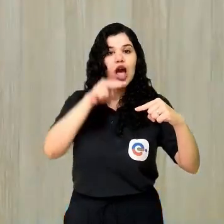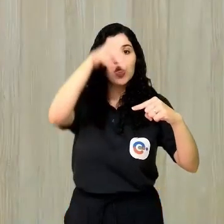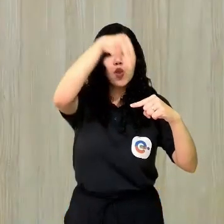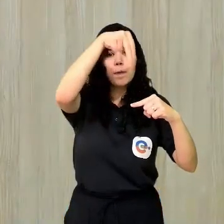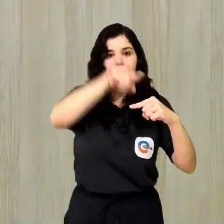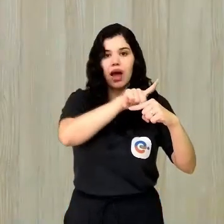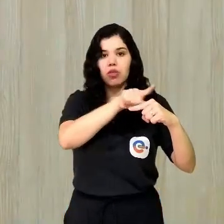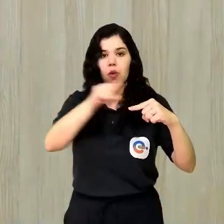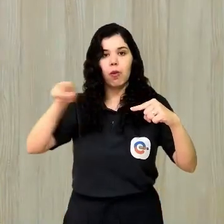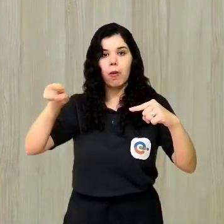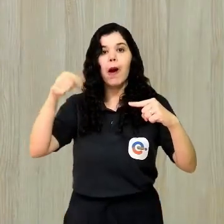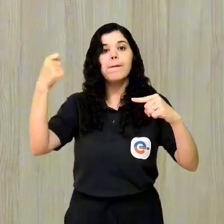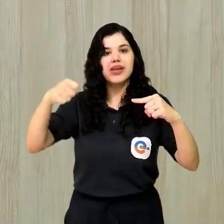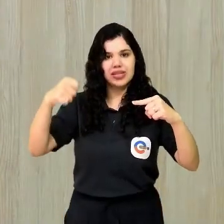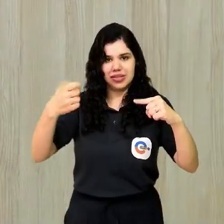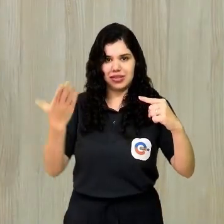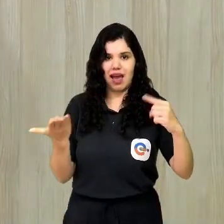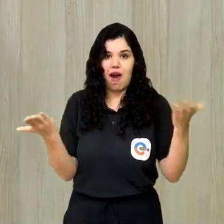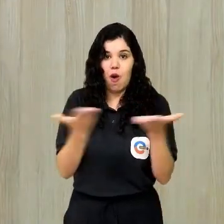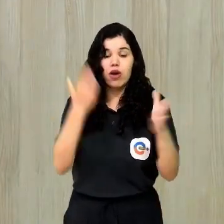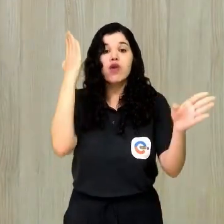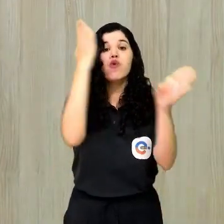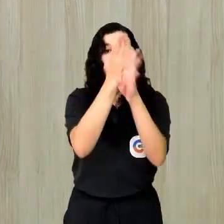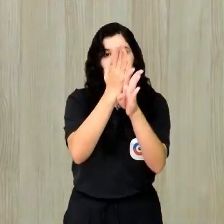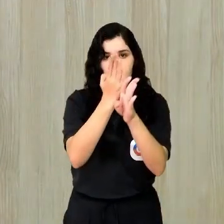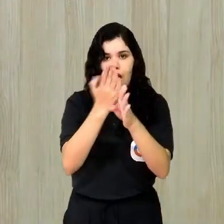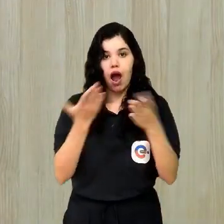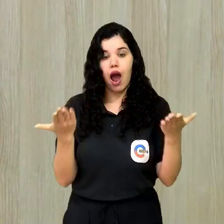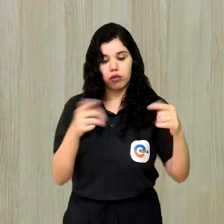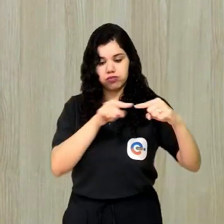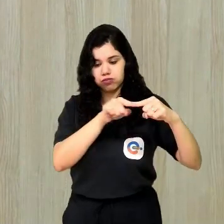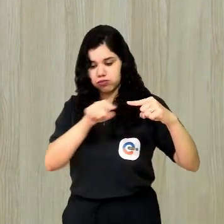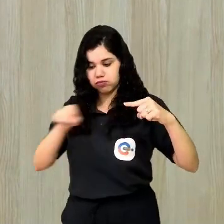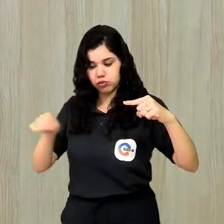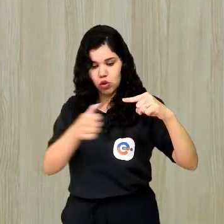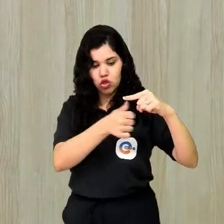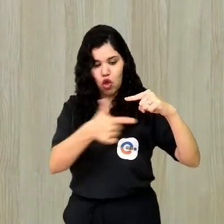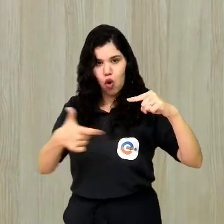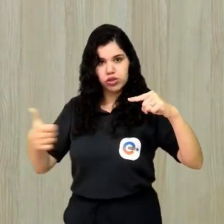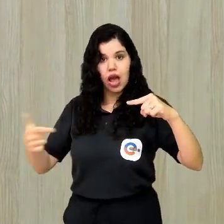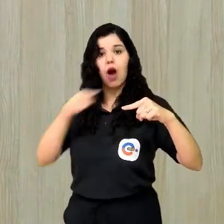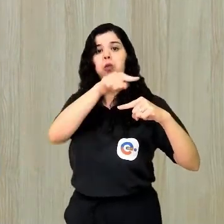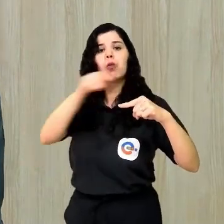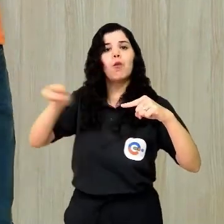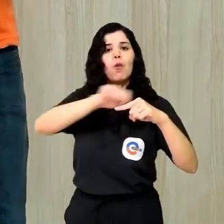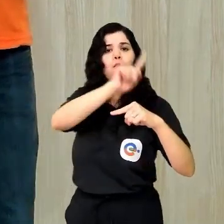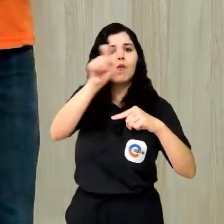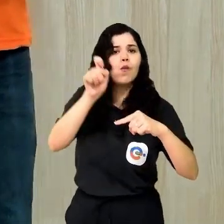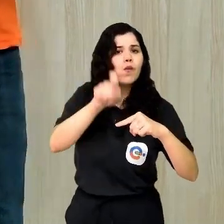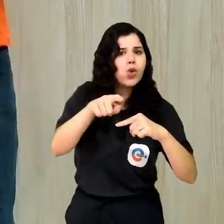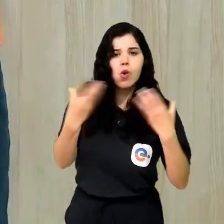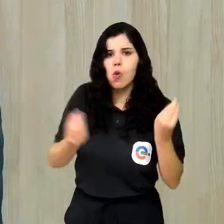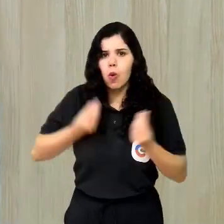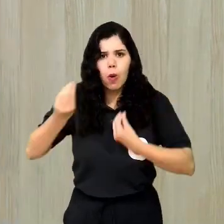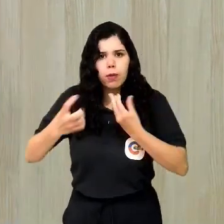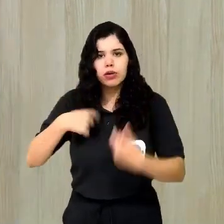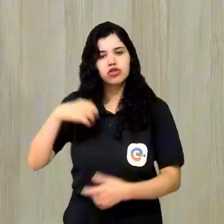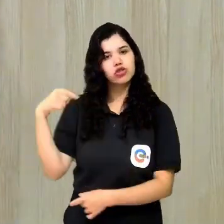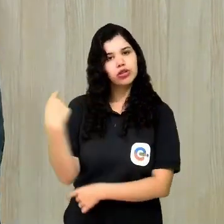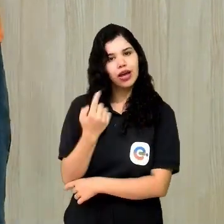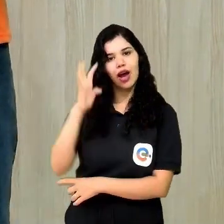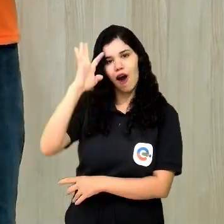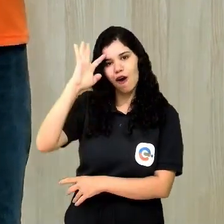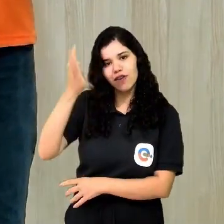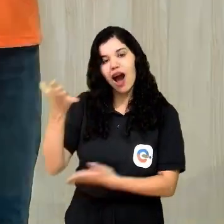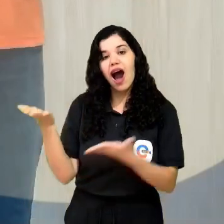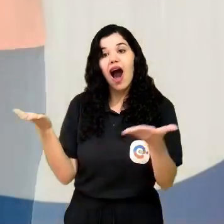é o proporcional, só que agora com o denominador 12. E uma das formas de a gente resolver isso é o seguinte, ó. Pega